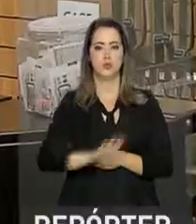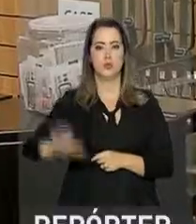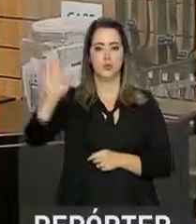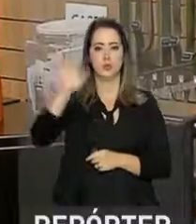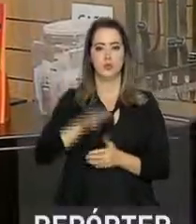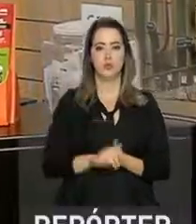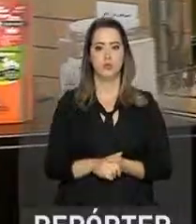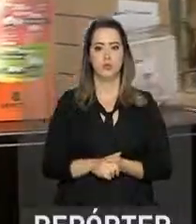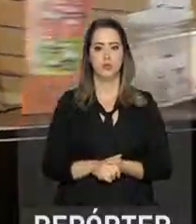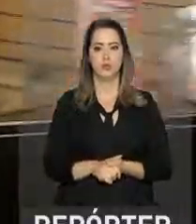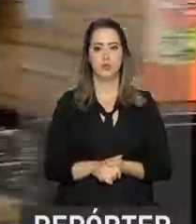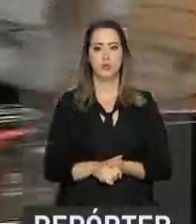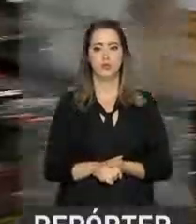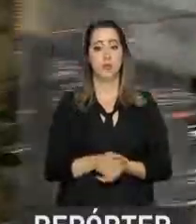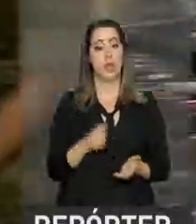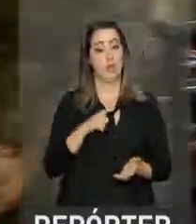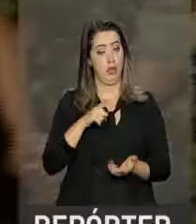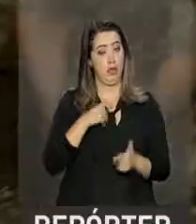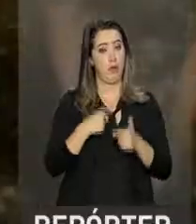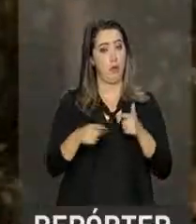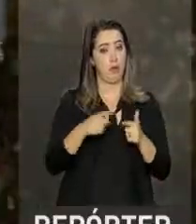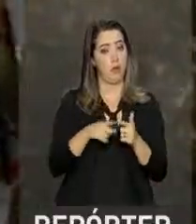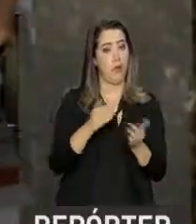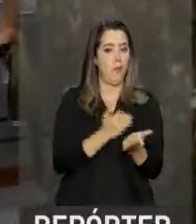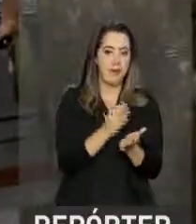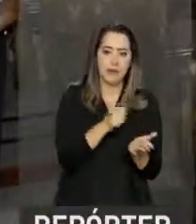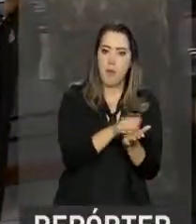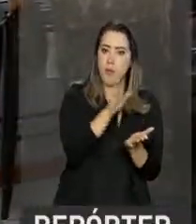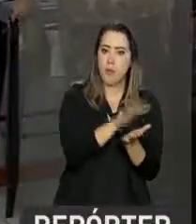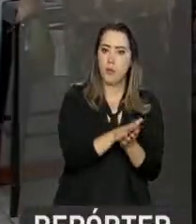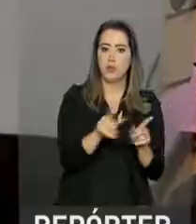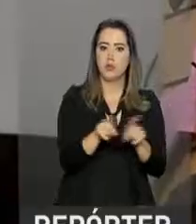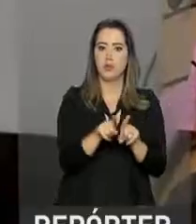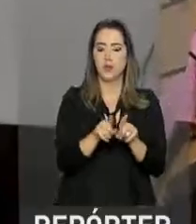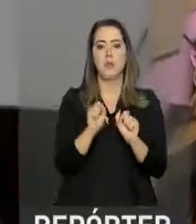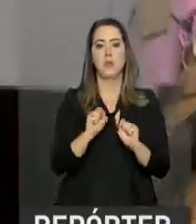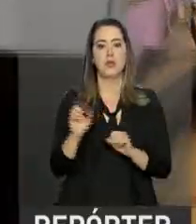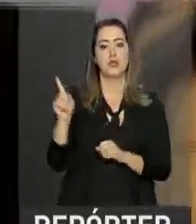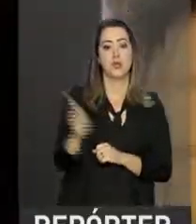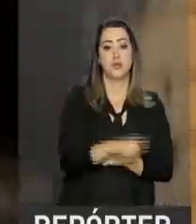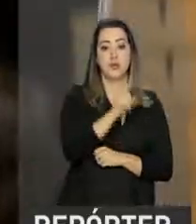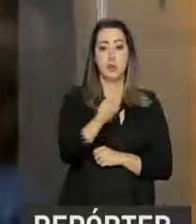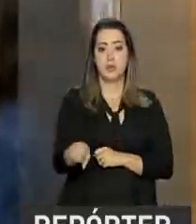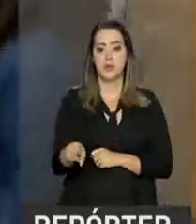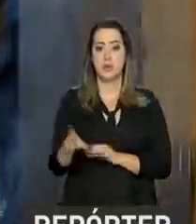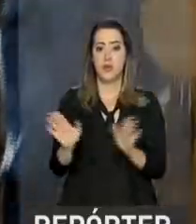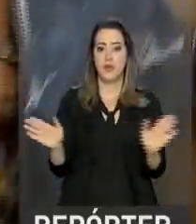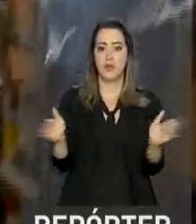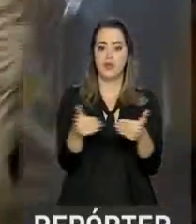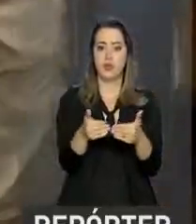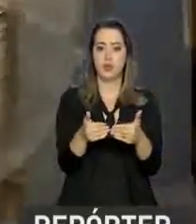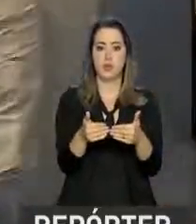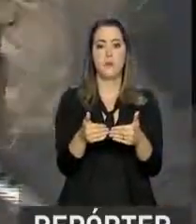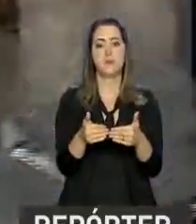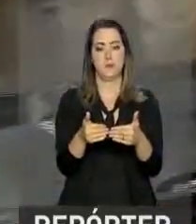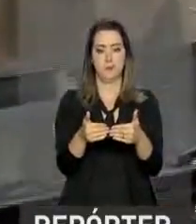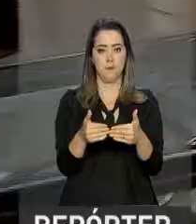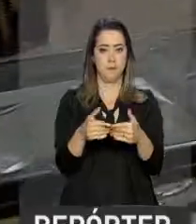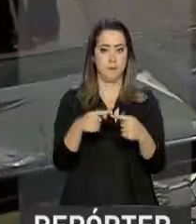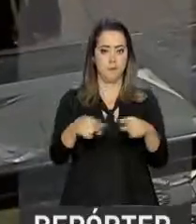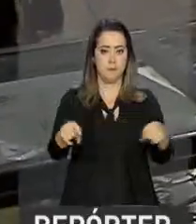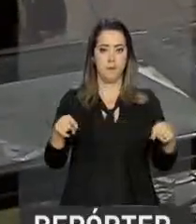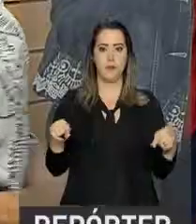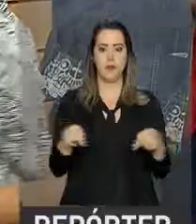As sanções para quem estiver irregular vão de multas até o fechamento da loja. Segundo o Exército, no primeiro dia da operação,